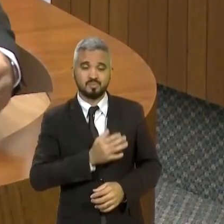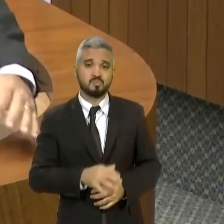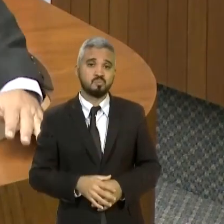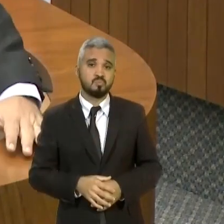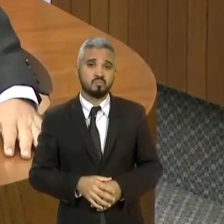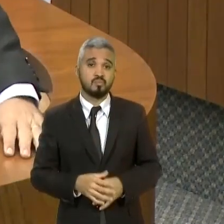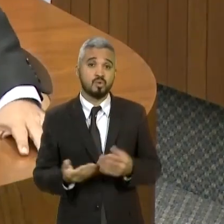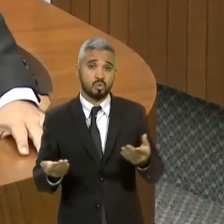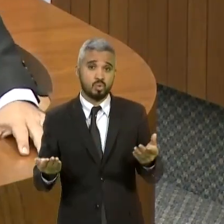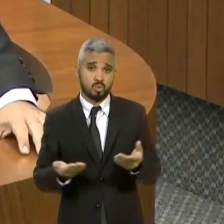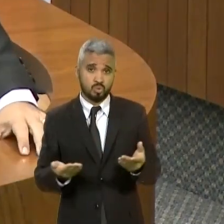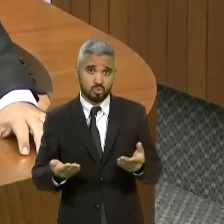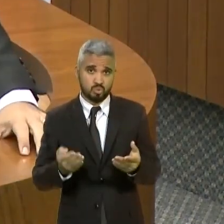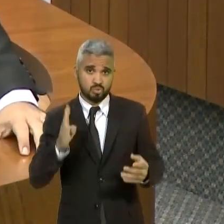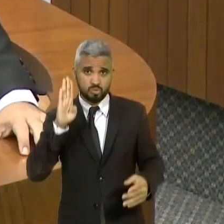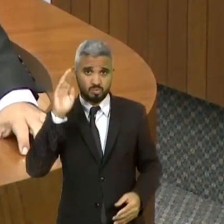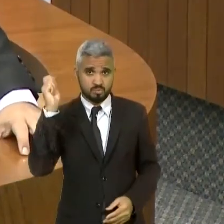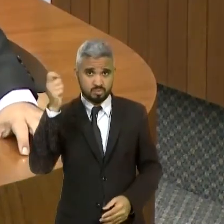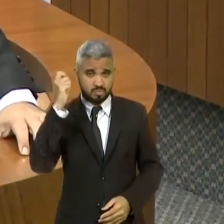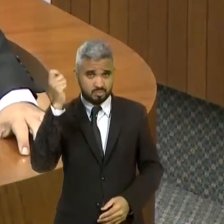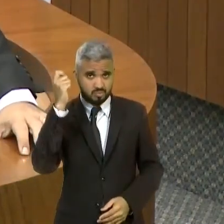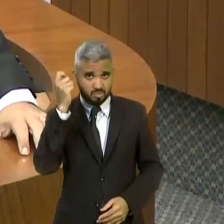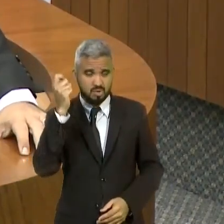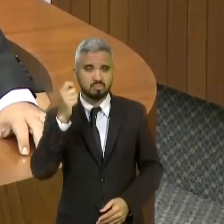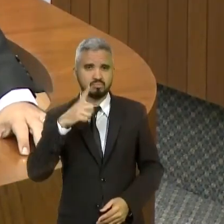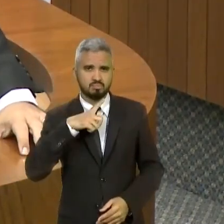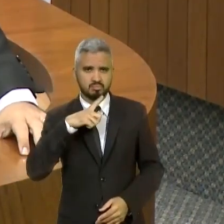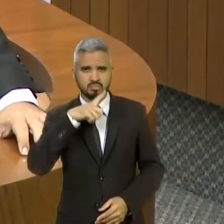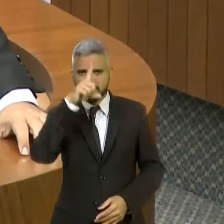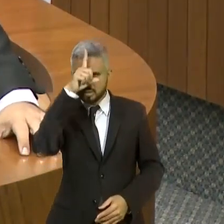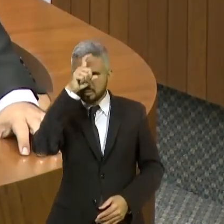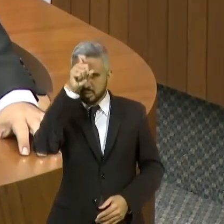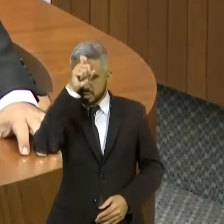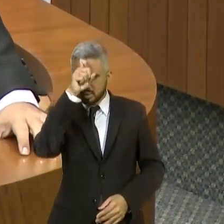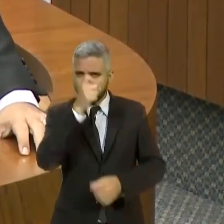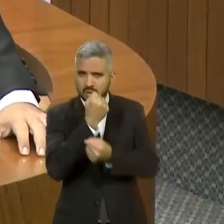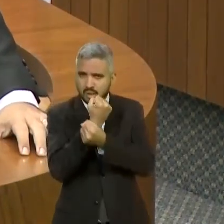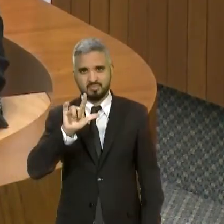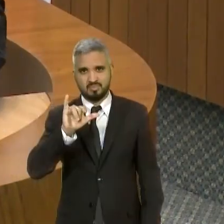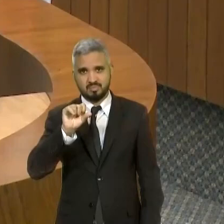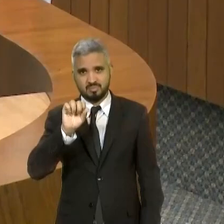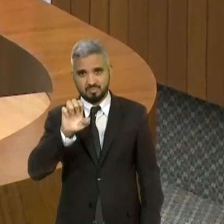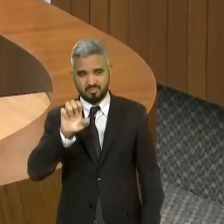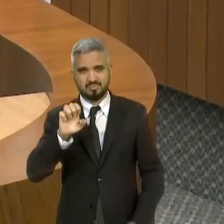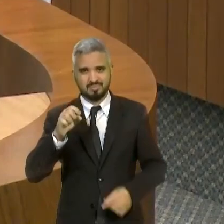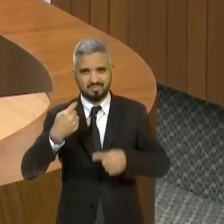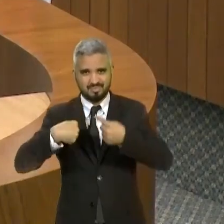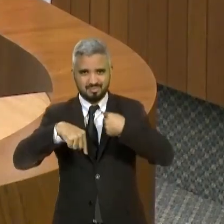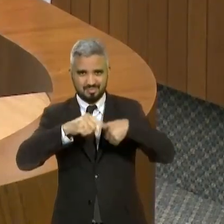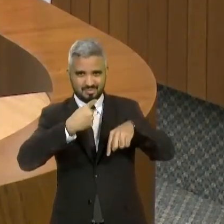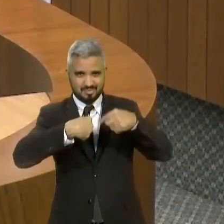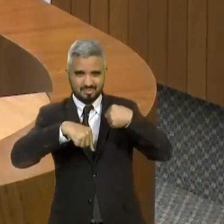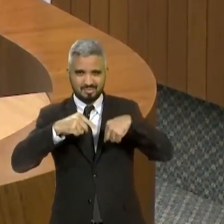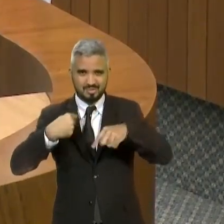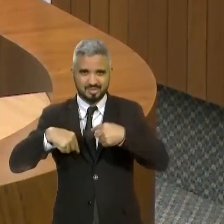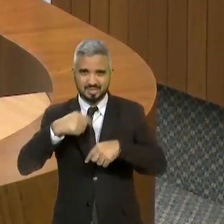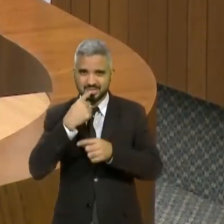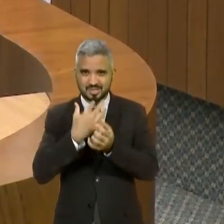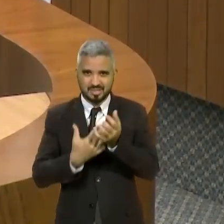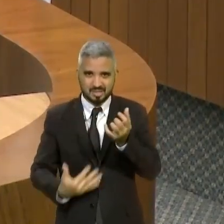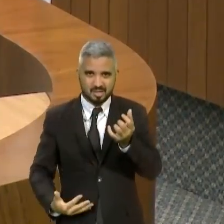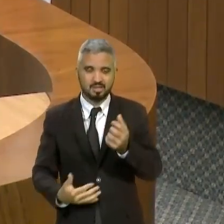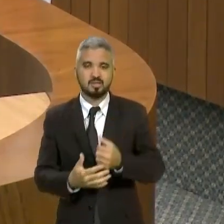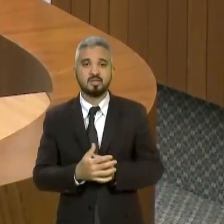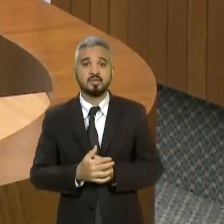porque hoje Barra do Corda conta com um grande hospital, um hospital regional. Nós estamos aqui, junto ao governo